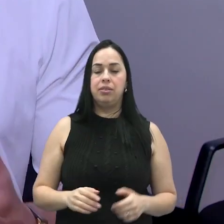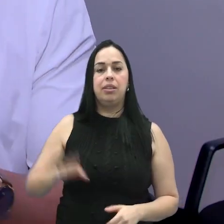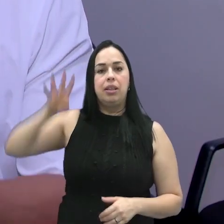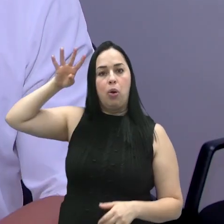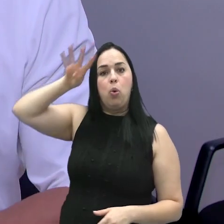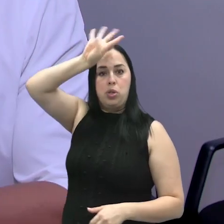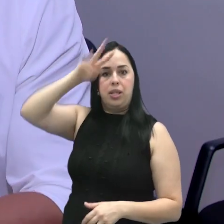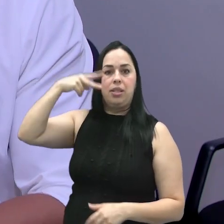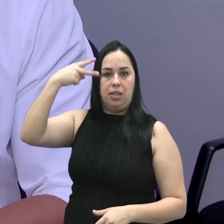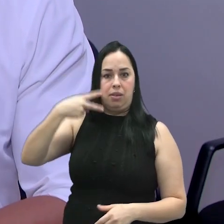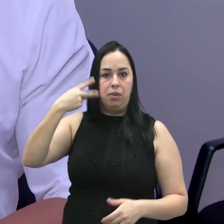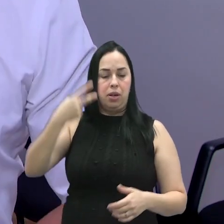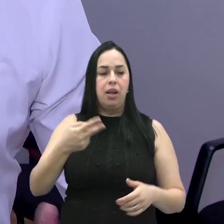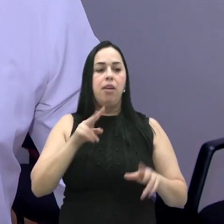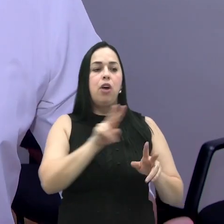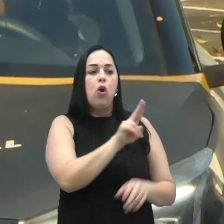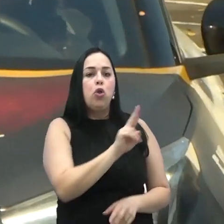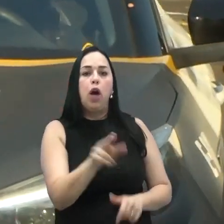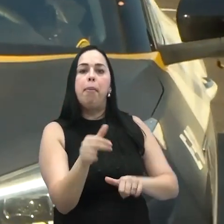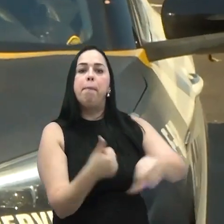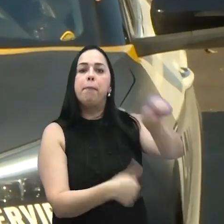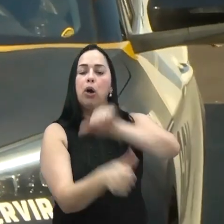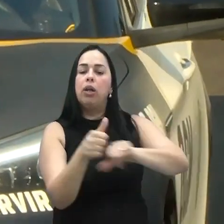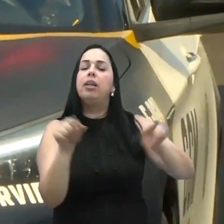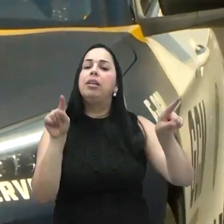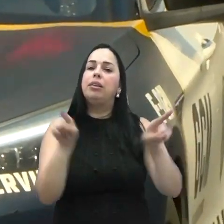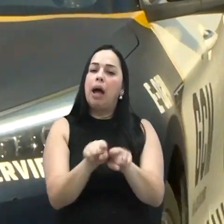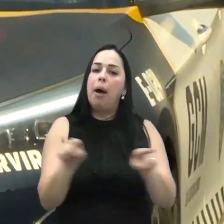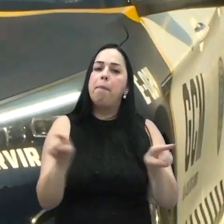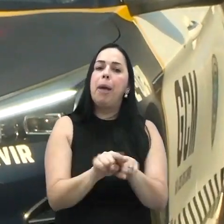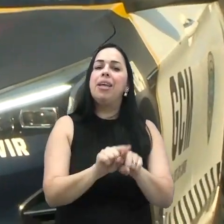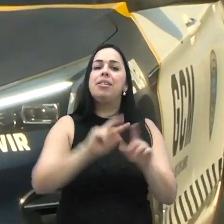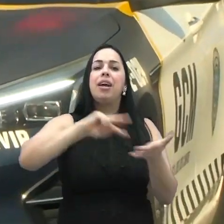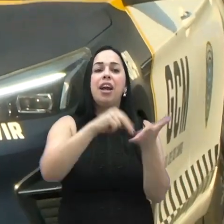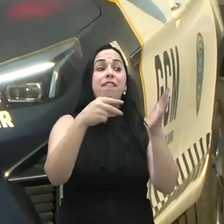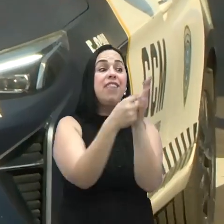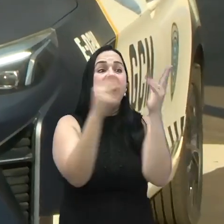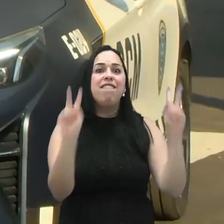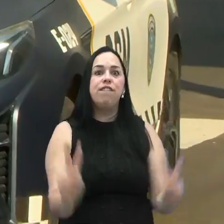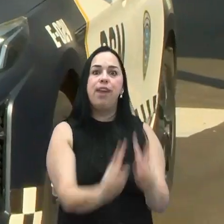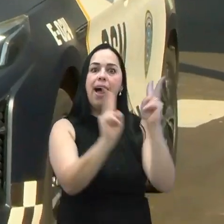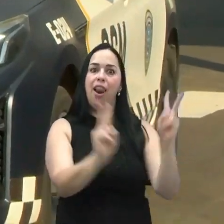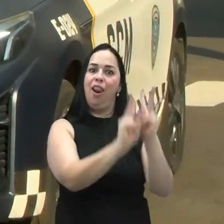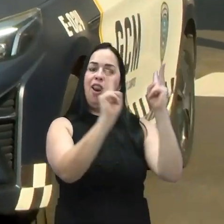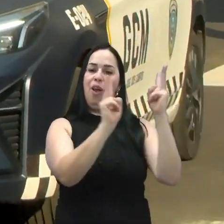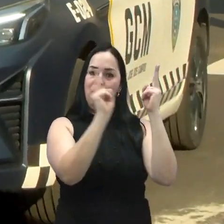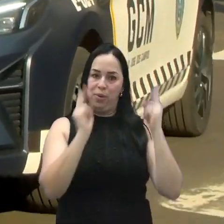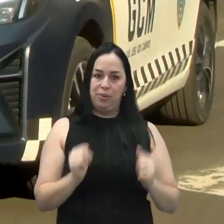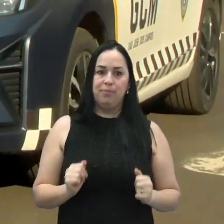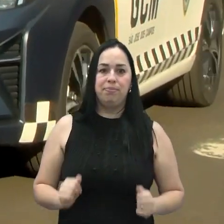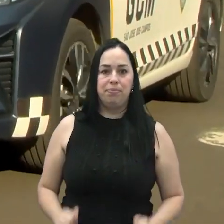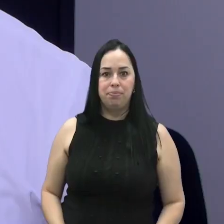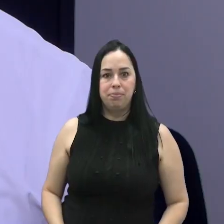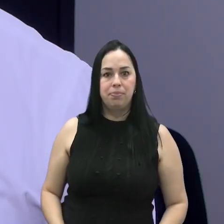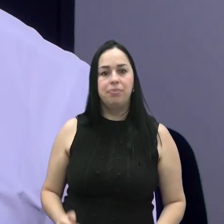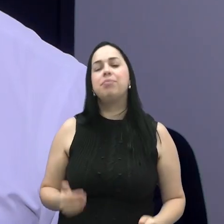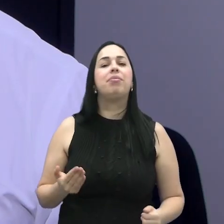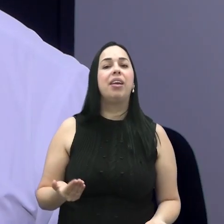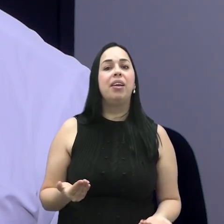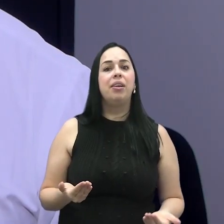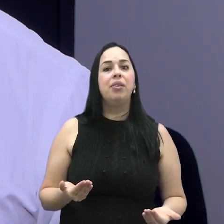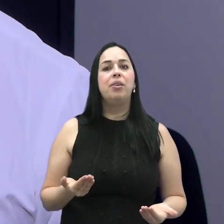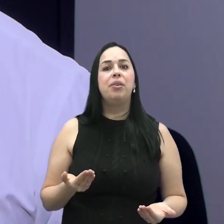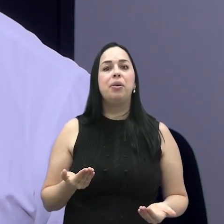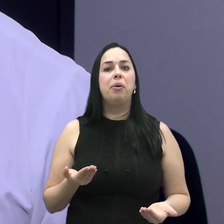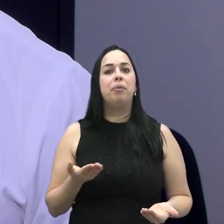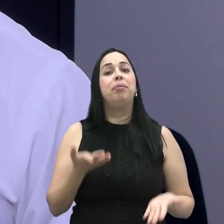a alteração da nomenclatura também reflete na valorização dos agentes de segurança da cidade. Você